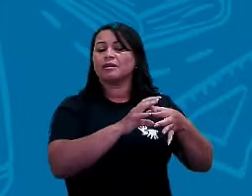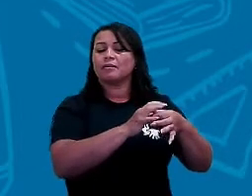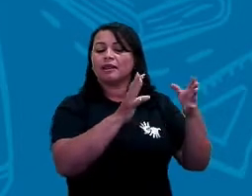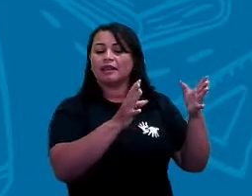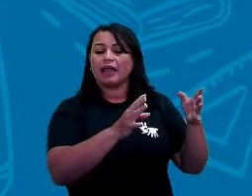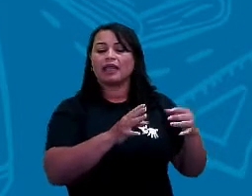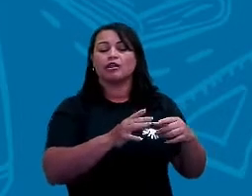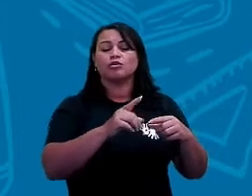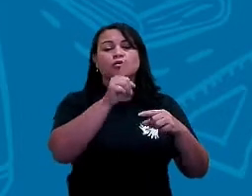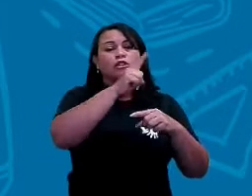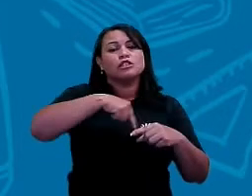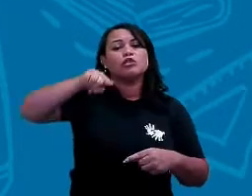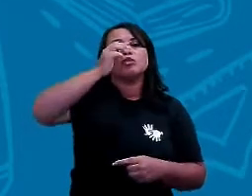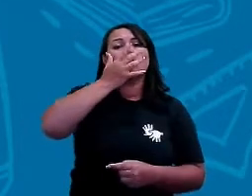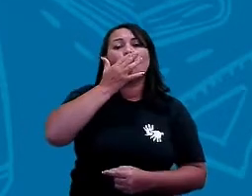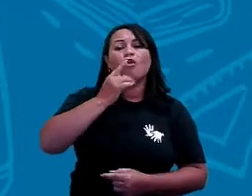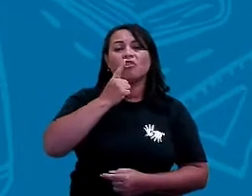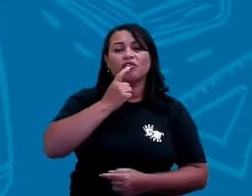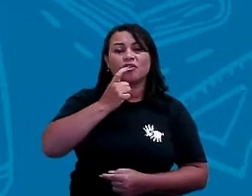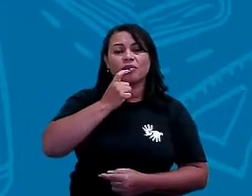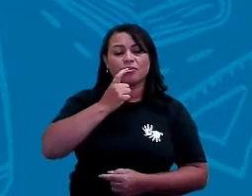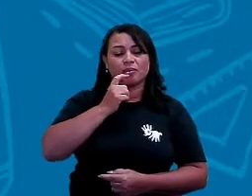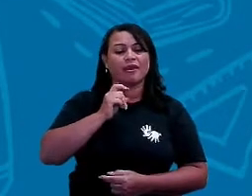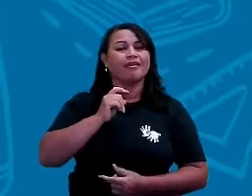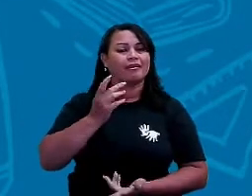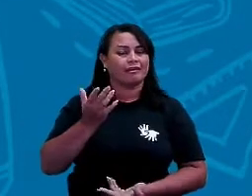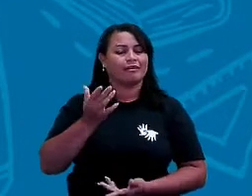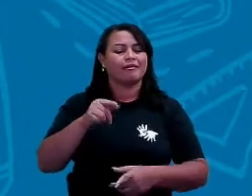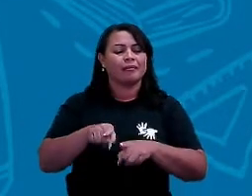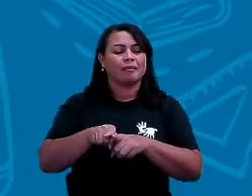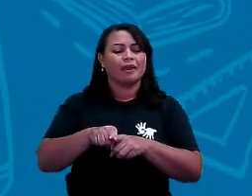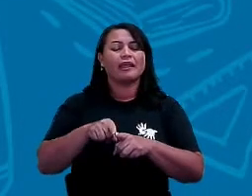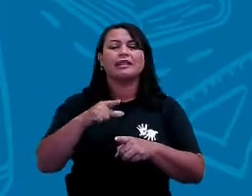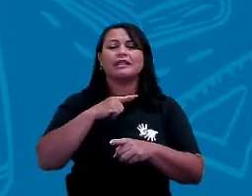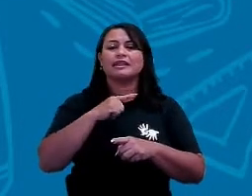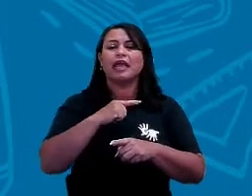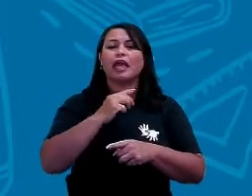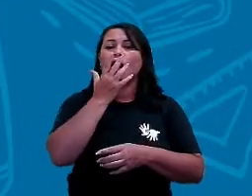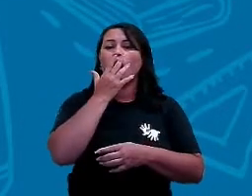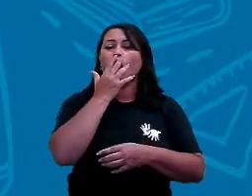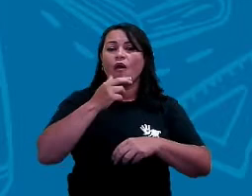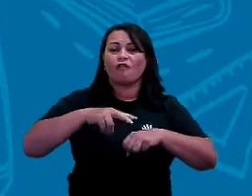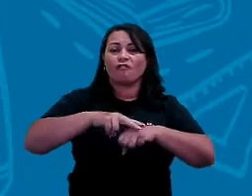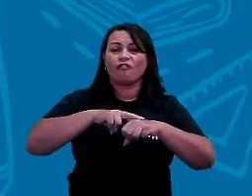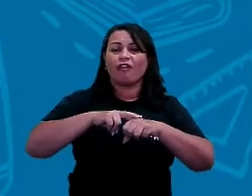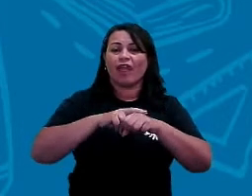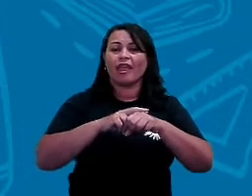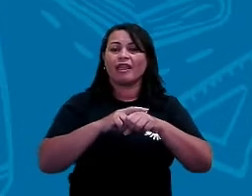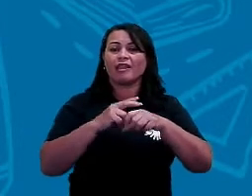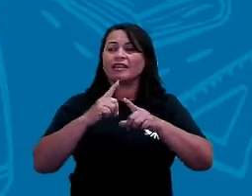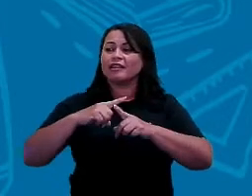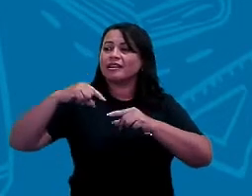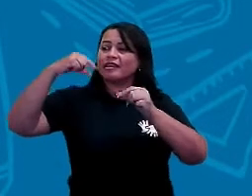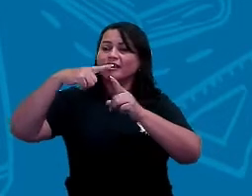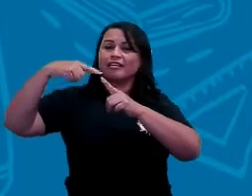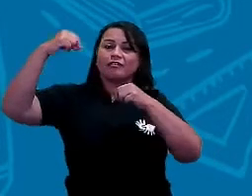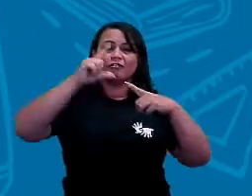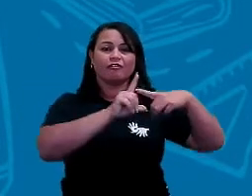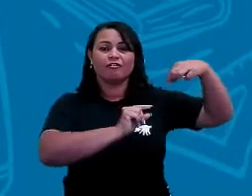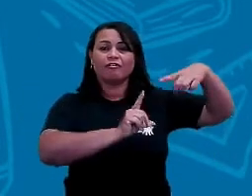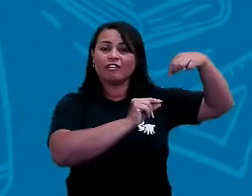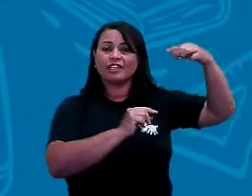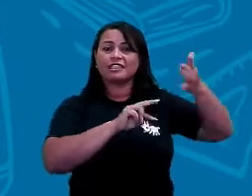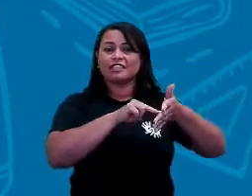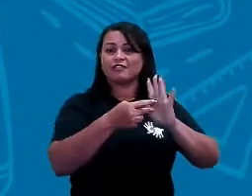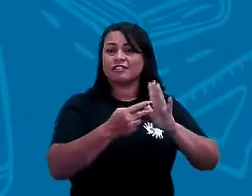imaginário. Os louros, que são esses ramos verdes aí, significa nossas vitórias. E as